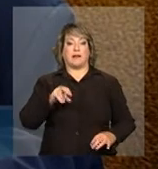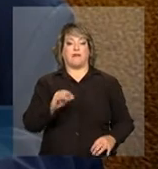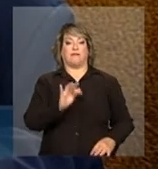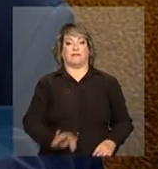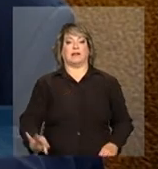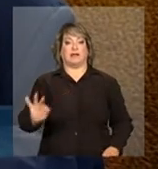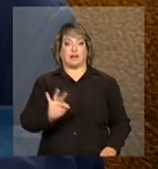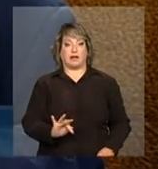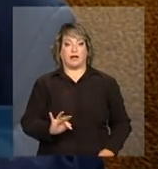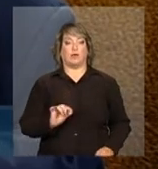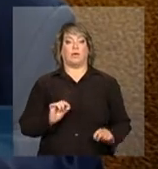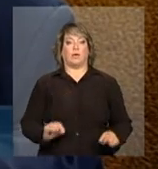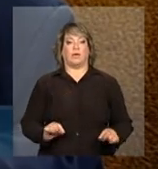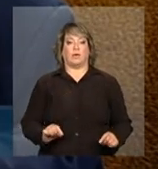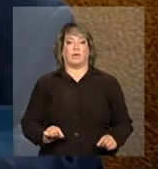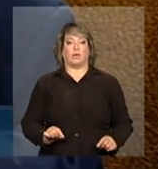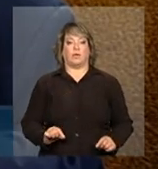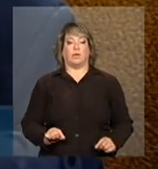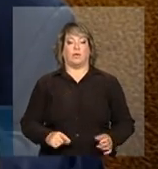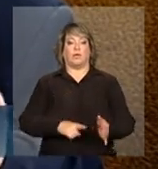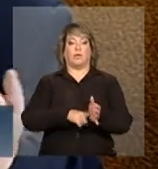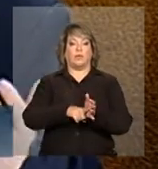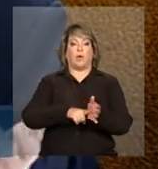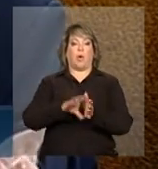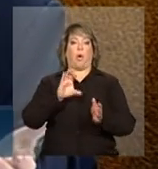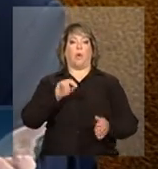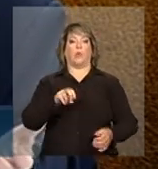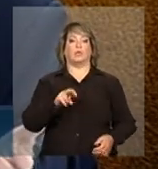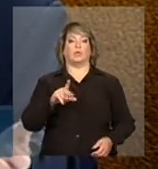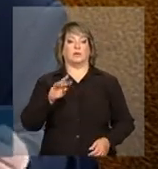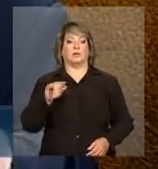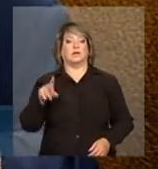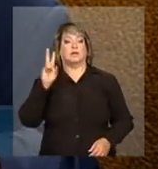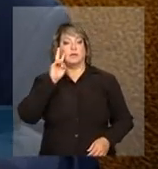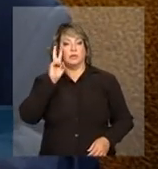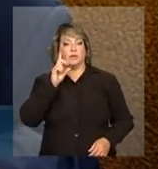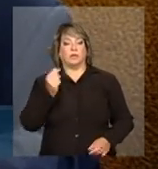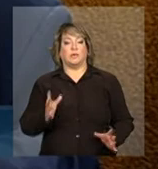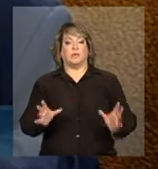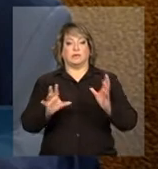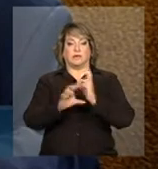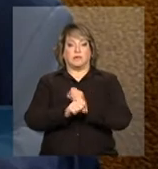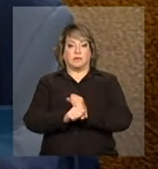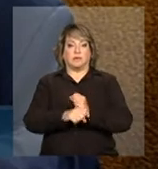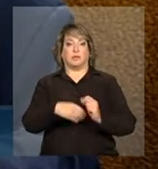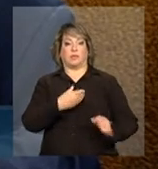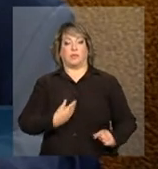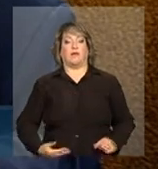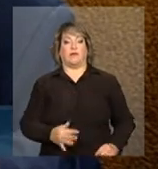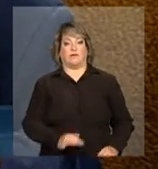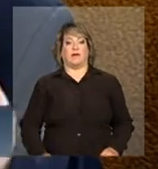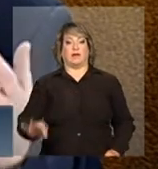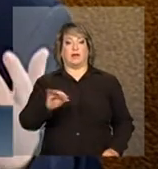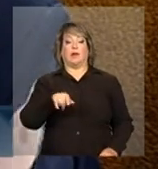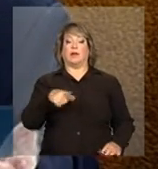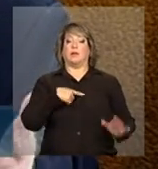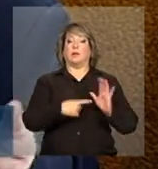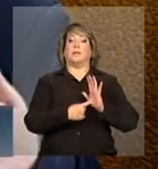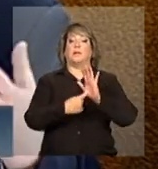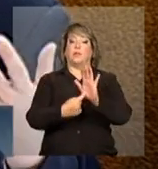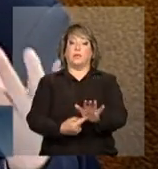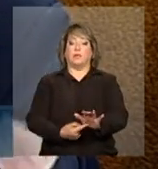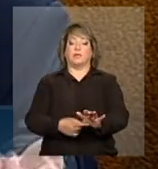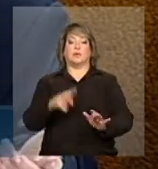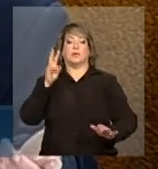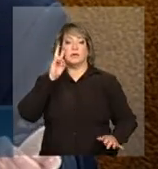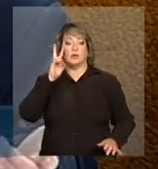né, de consulta a respeito do orçamento público federal, que se expressou através do